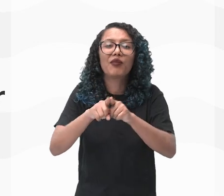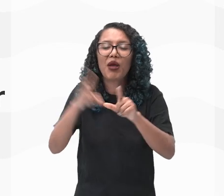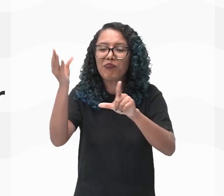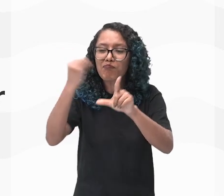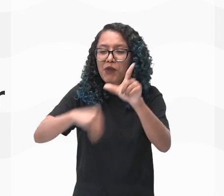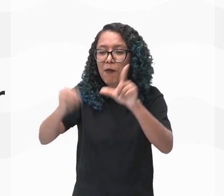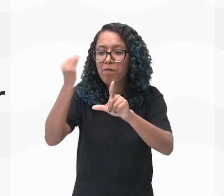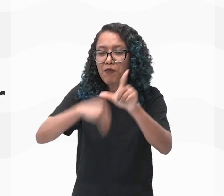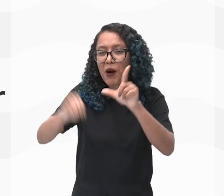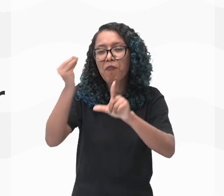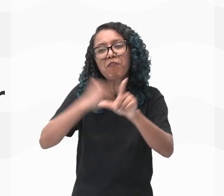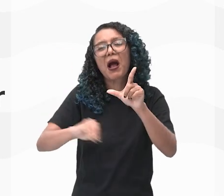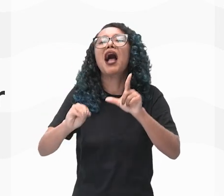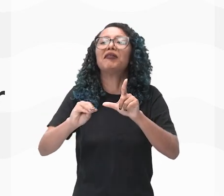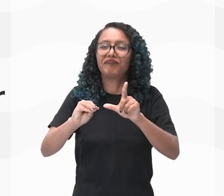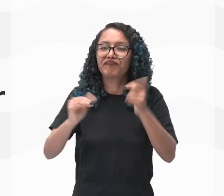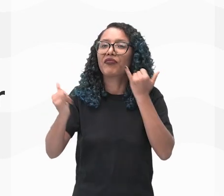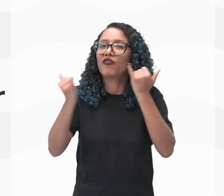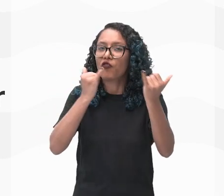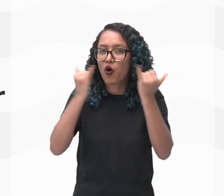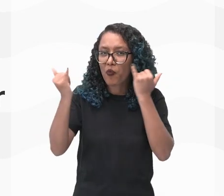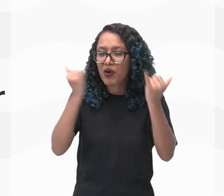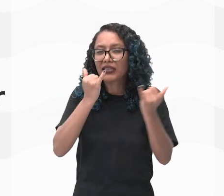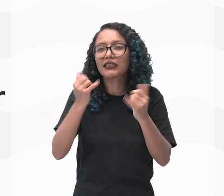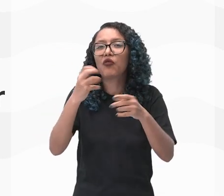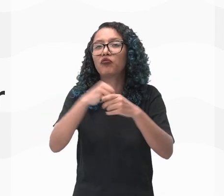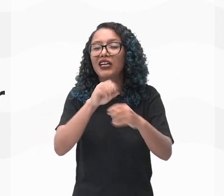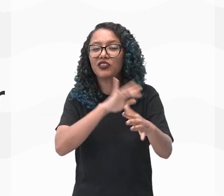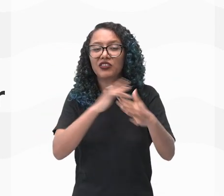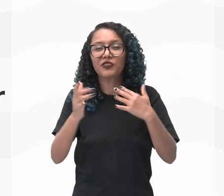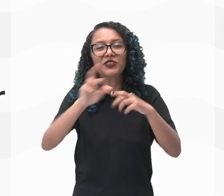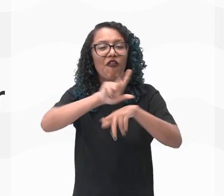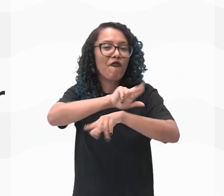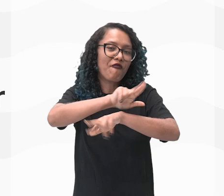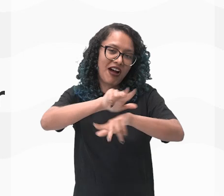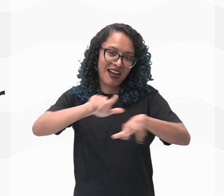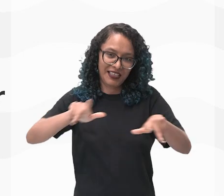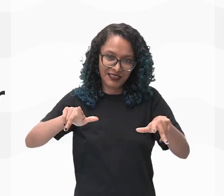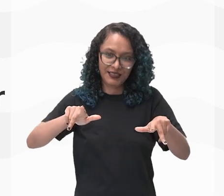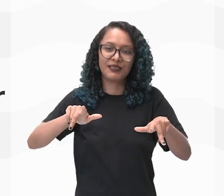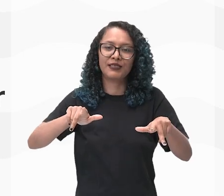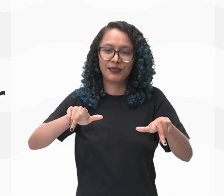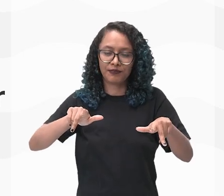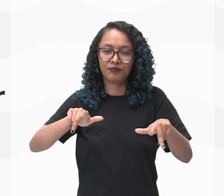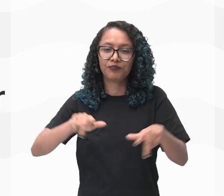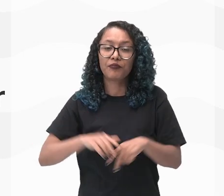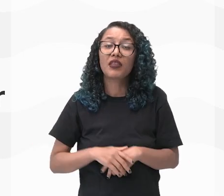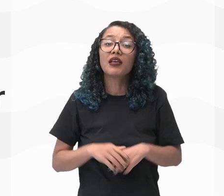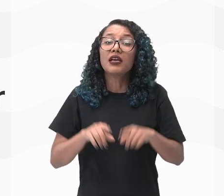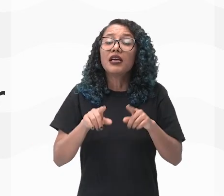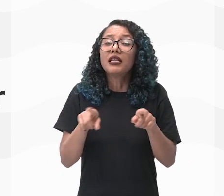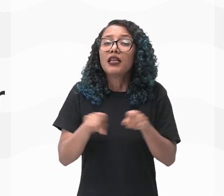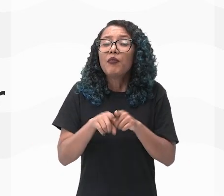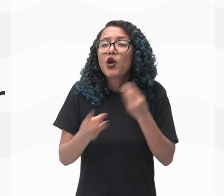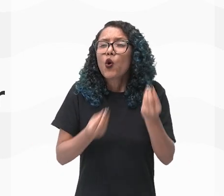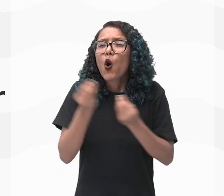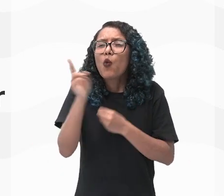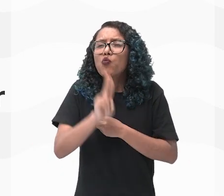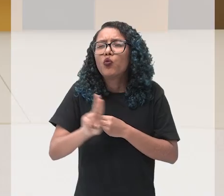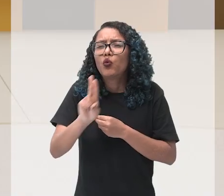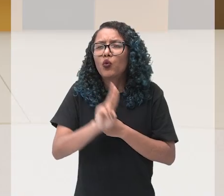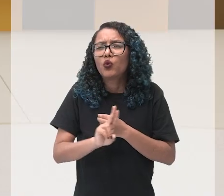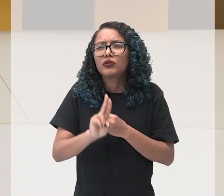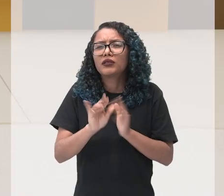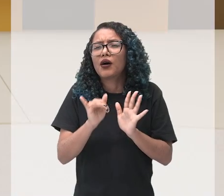que se são disseminadas essas informações? Qual é o outro lado? Quais são as características das fake news? A gente trouxe para